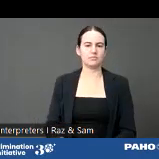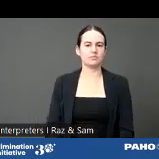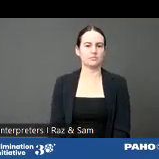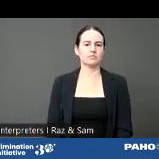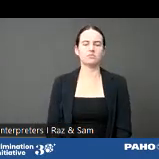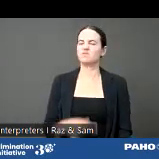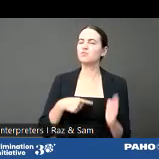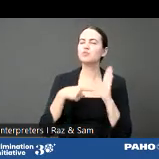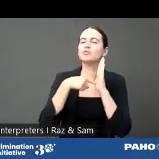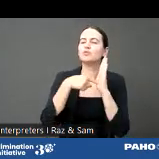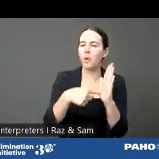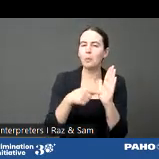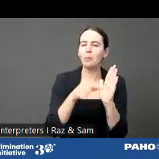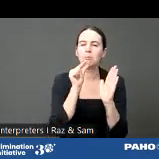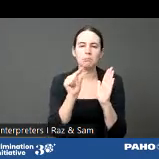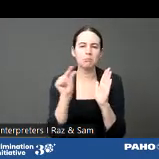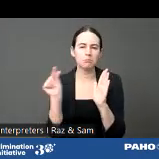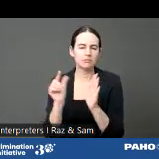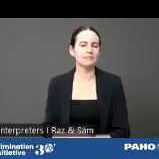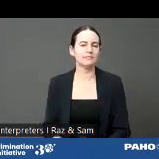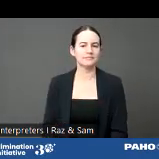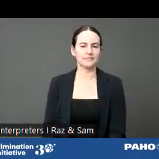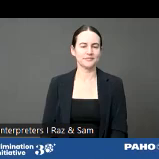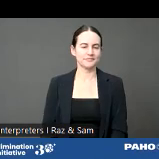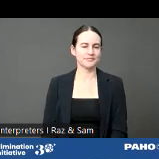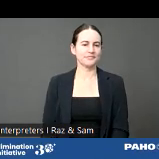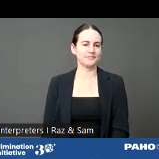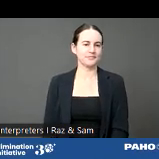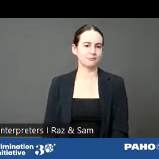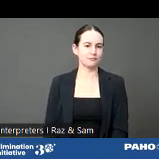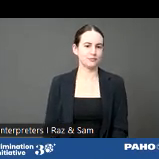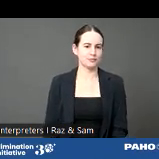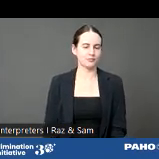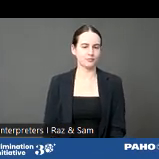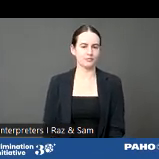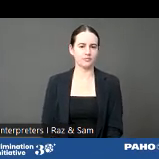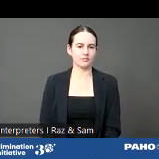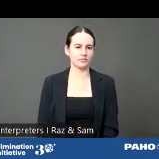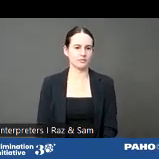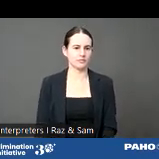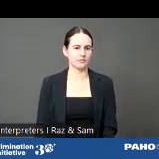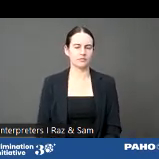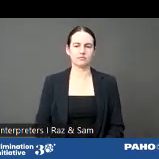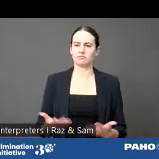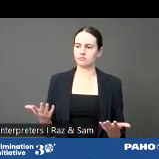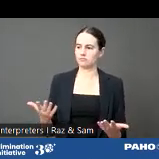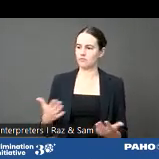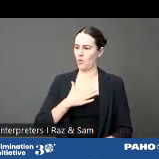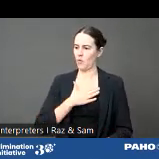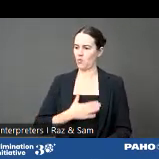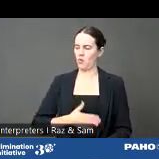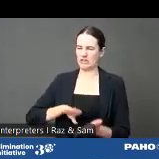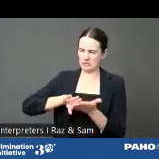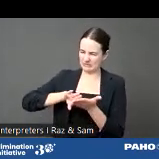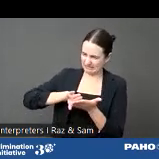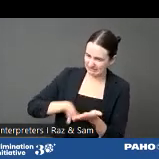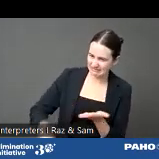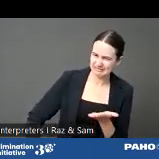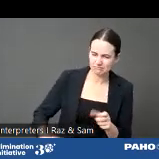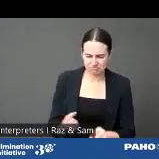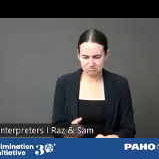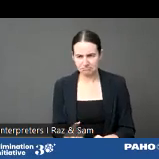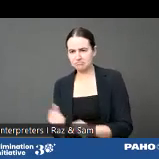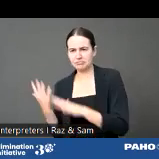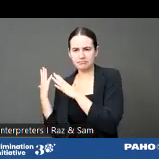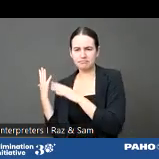o que significa eliminar mais de 30 doenças e condições relacionadas, que vocês encontrarão para cada